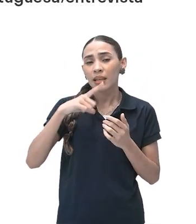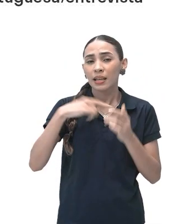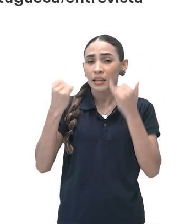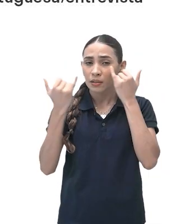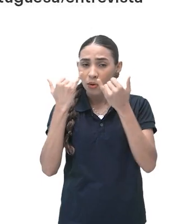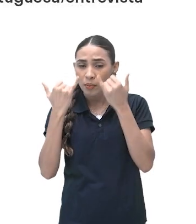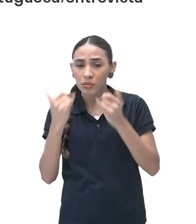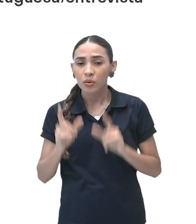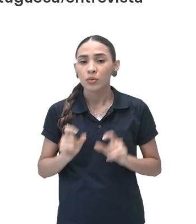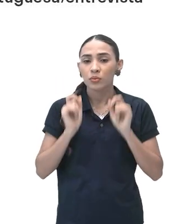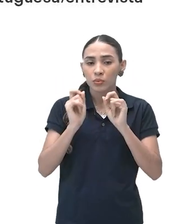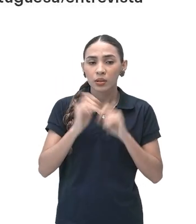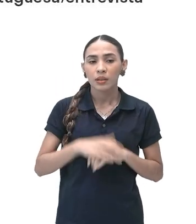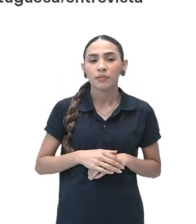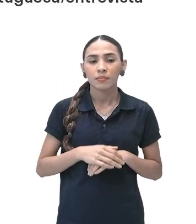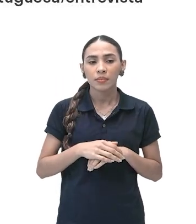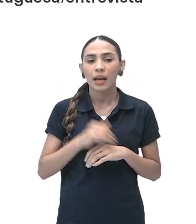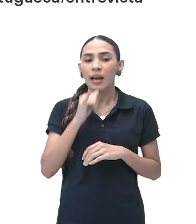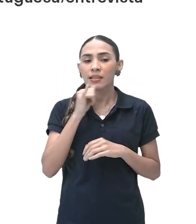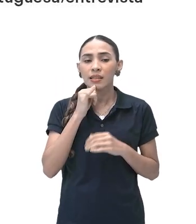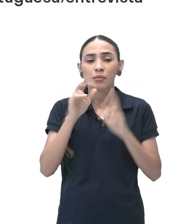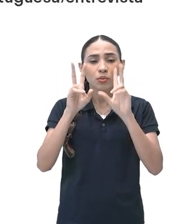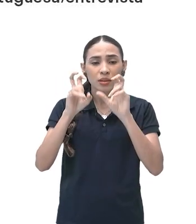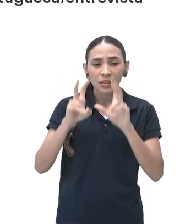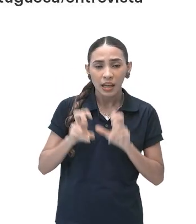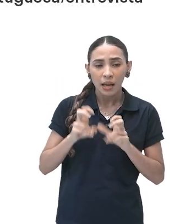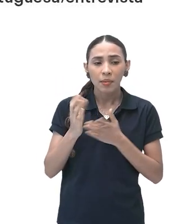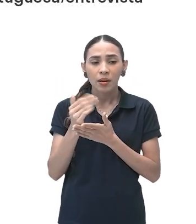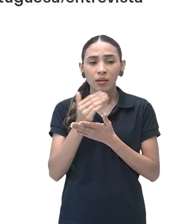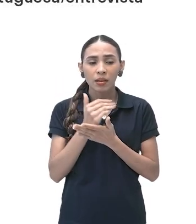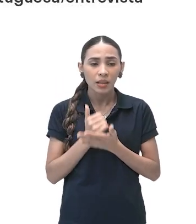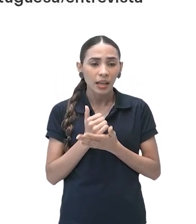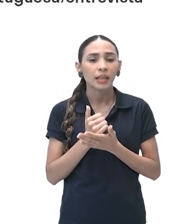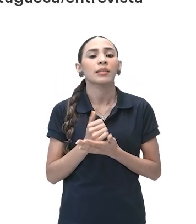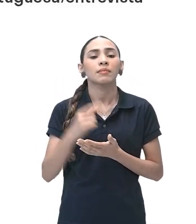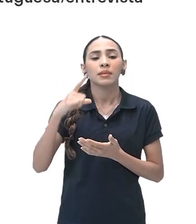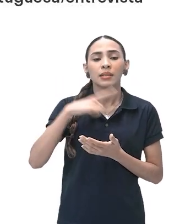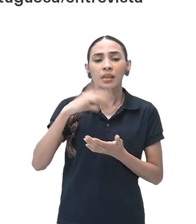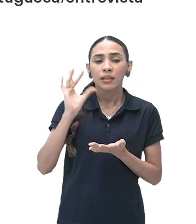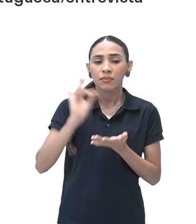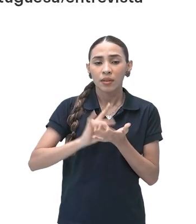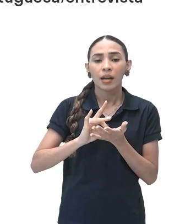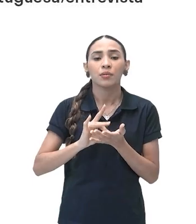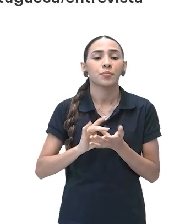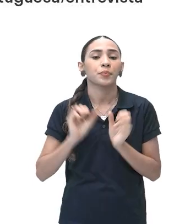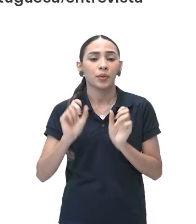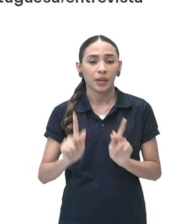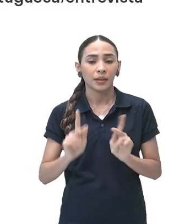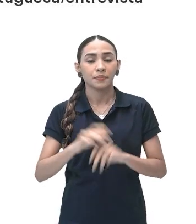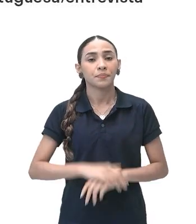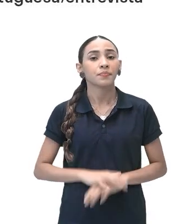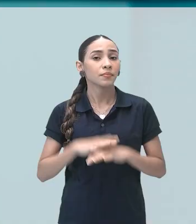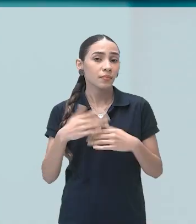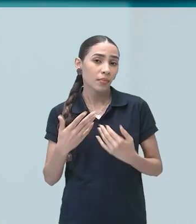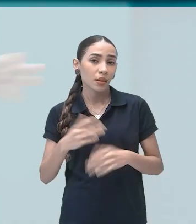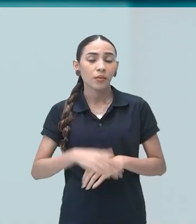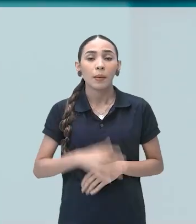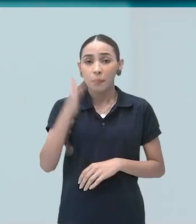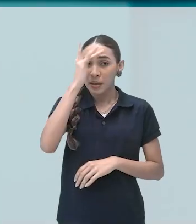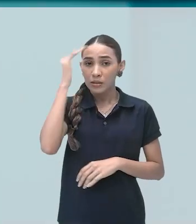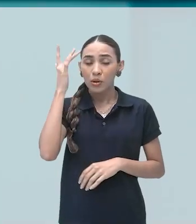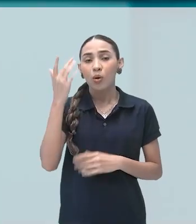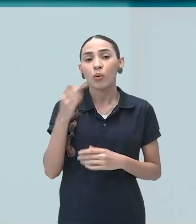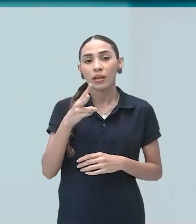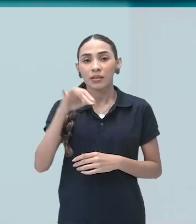informações sobre determinado assunto ou fato que envolva o entrevistado. Então, certamente aquele